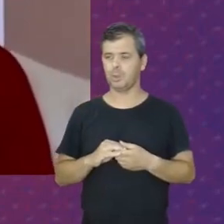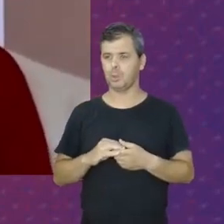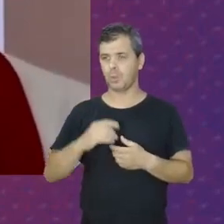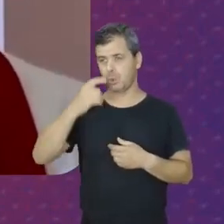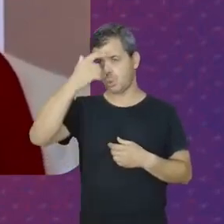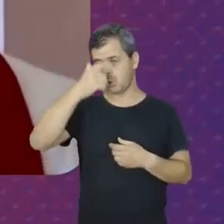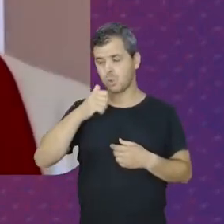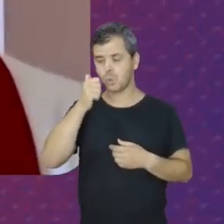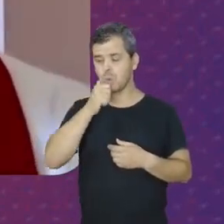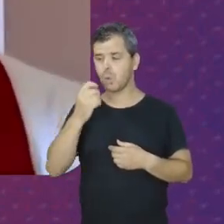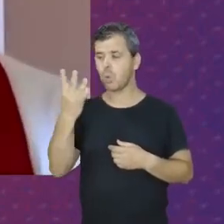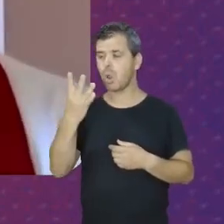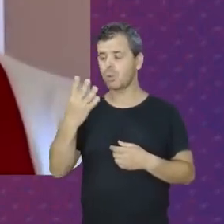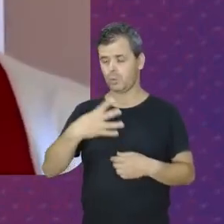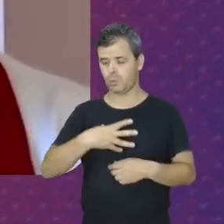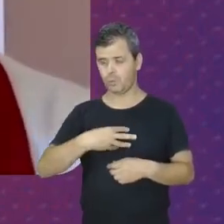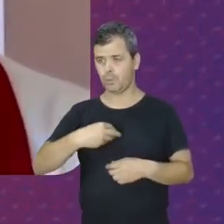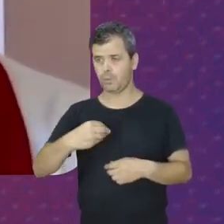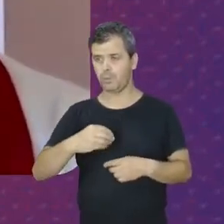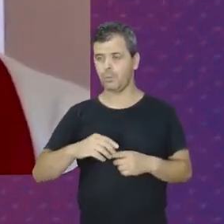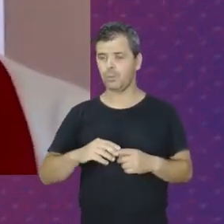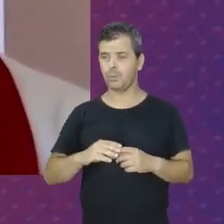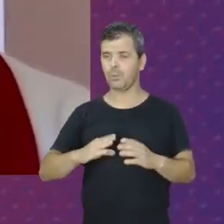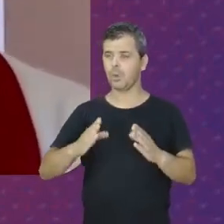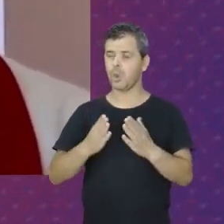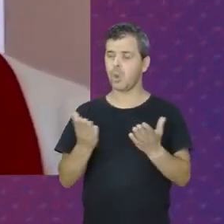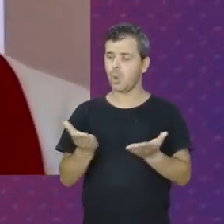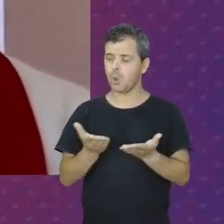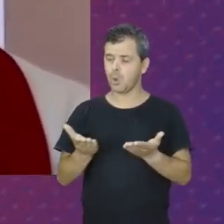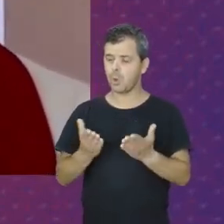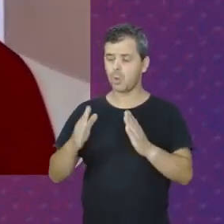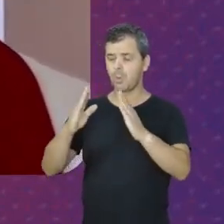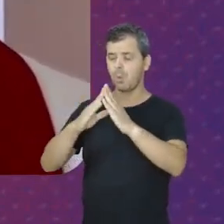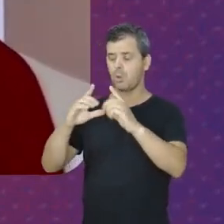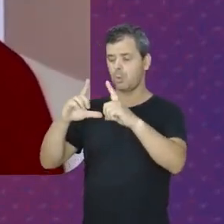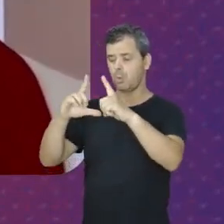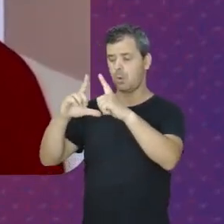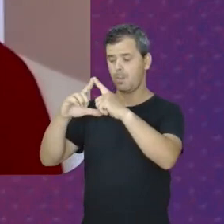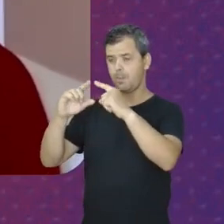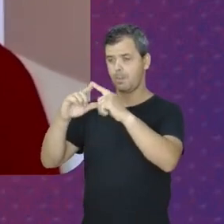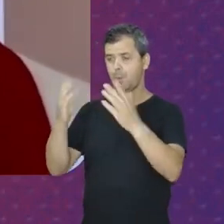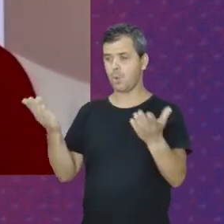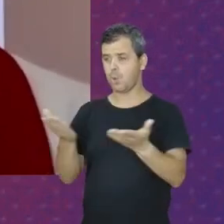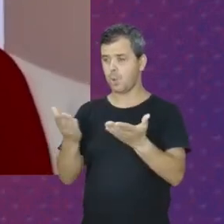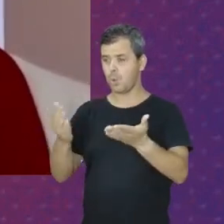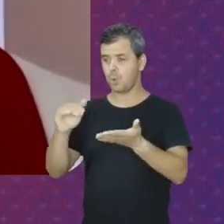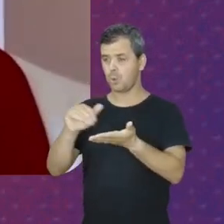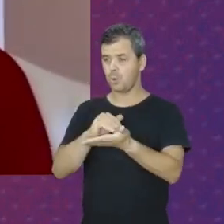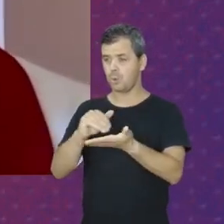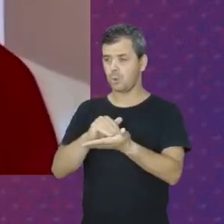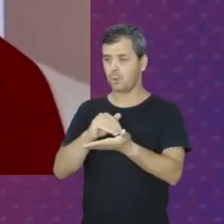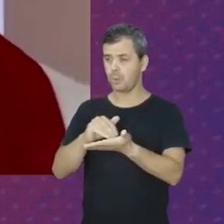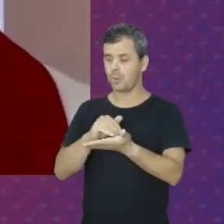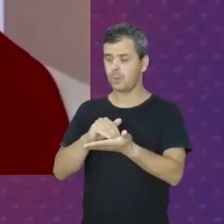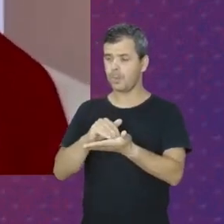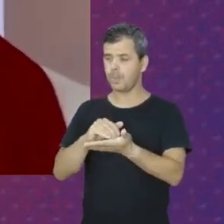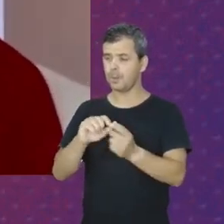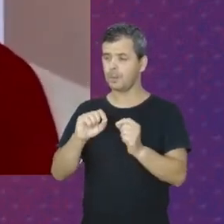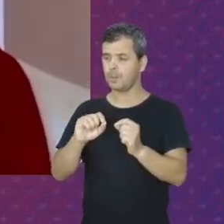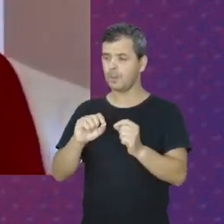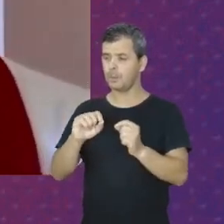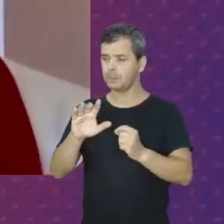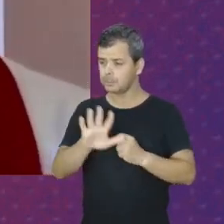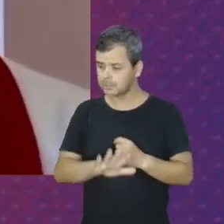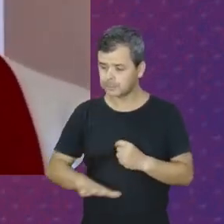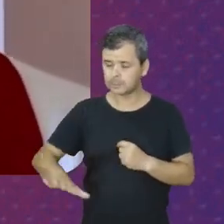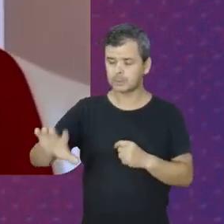mulher que tem 4 filhas, moro atualmente em Brasília e hoje eu sou secretária